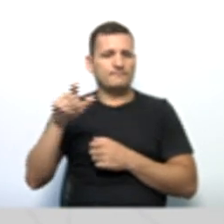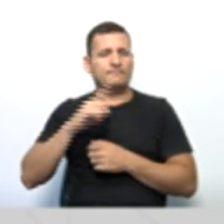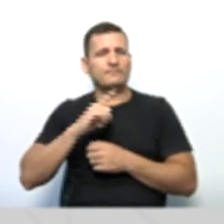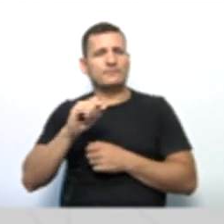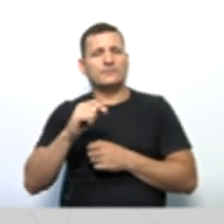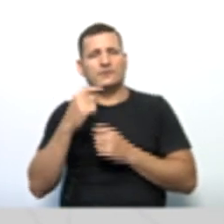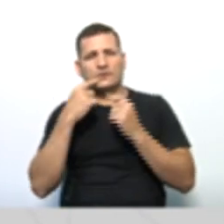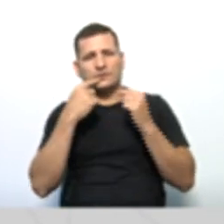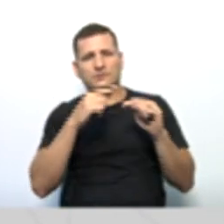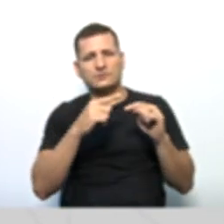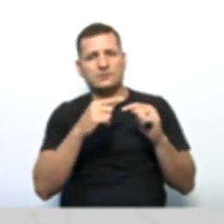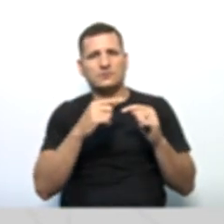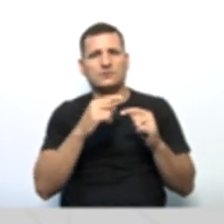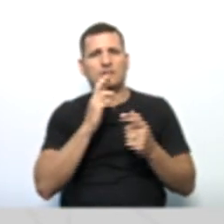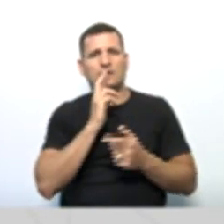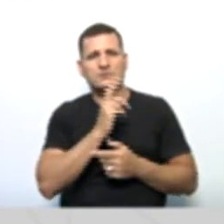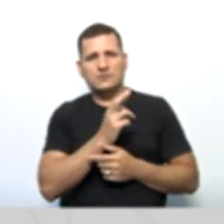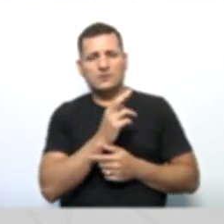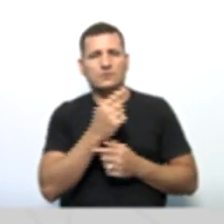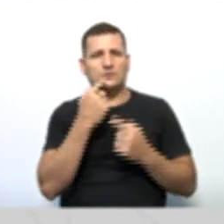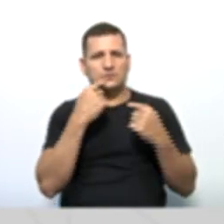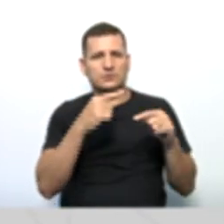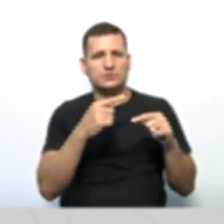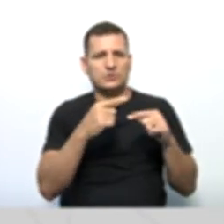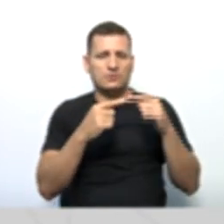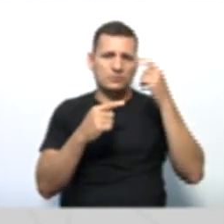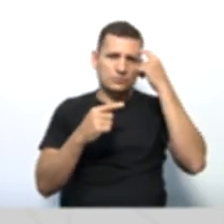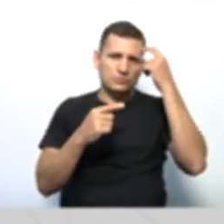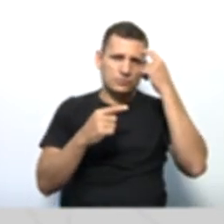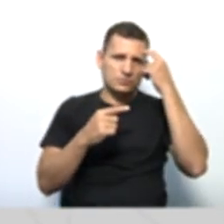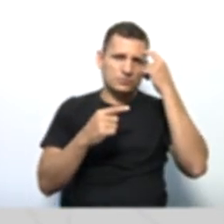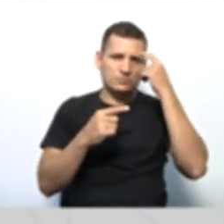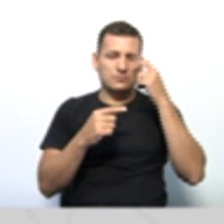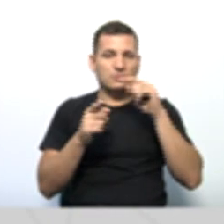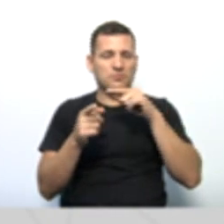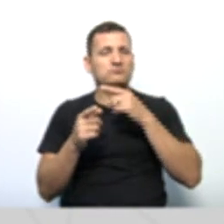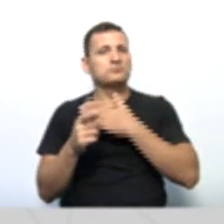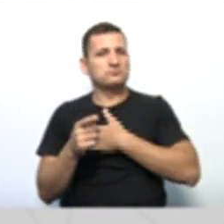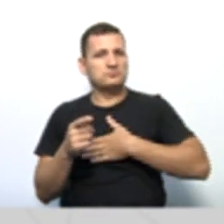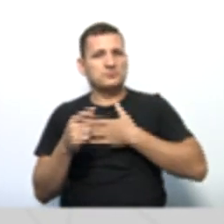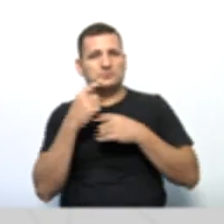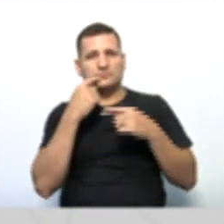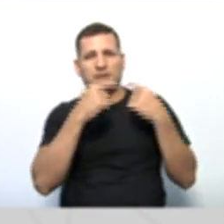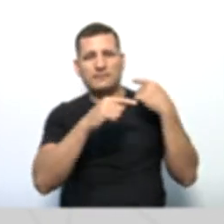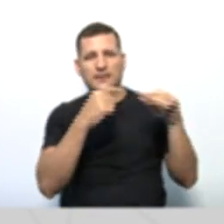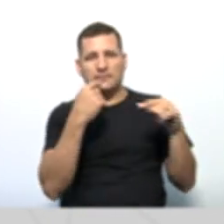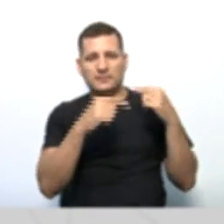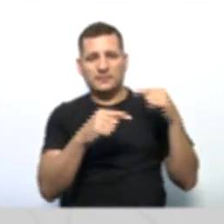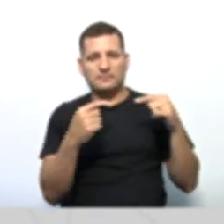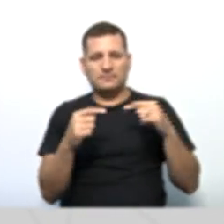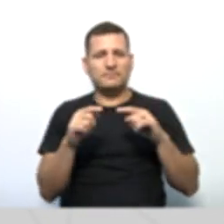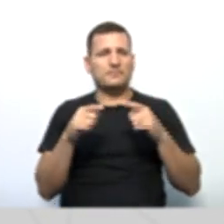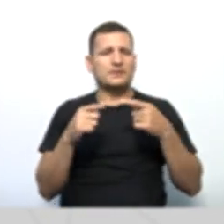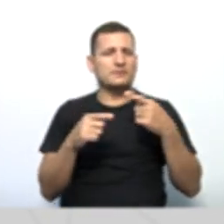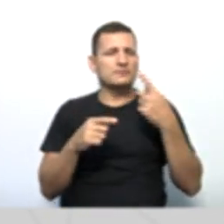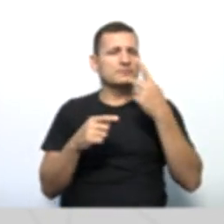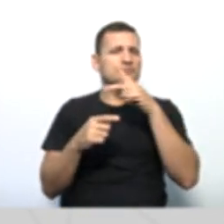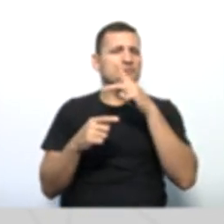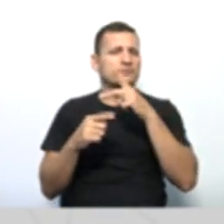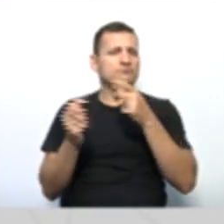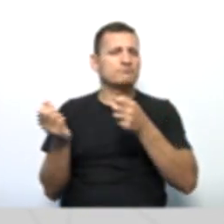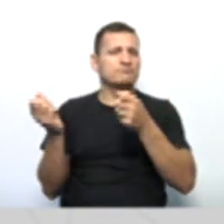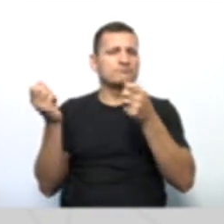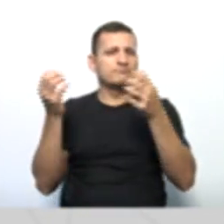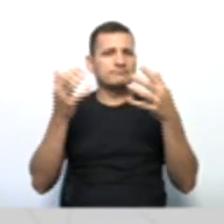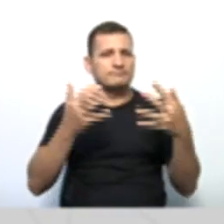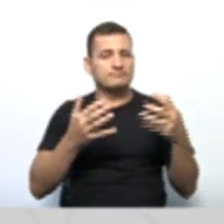Razão Prática e a Crítica do Juízo. O camarada gostava de criticar. Mas o que a gente pode vir dele?